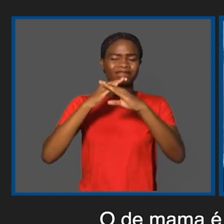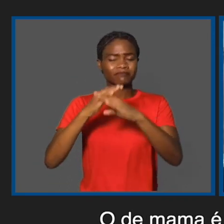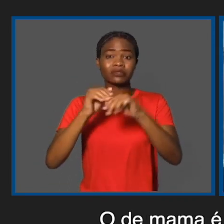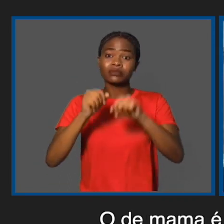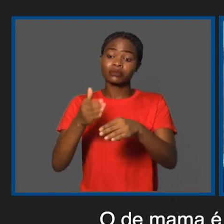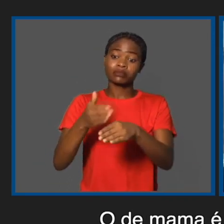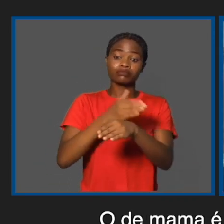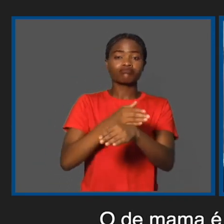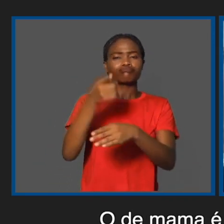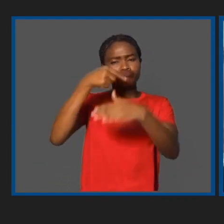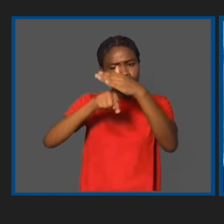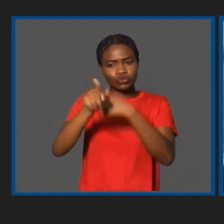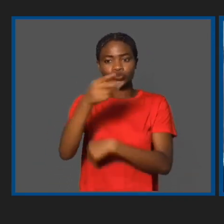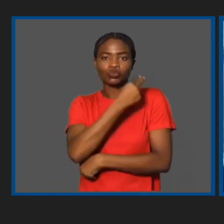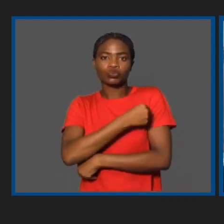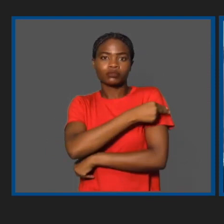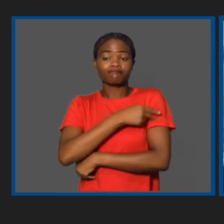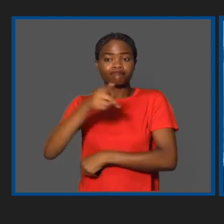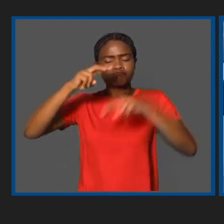com antecedência, tem cura.